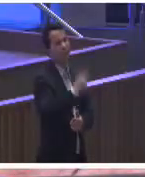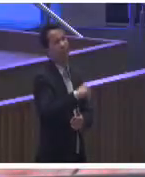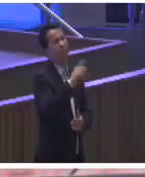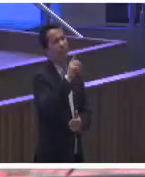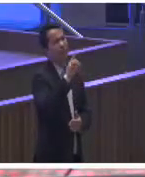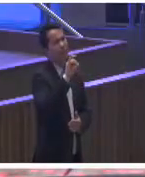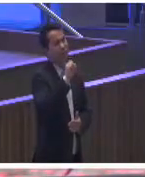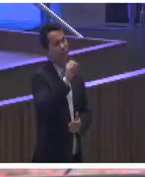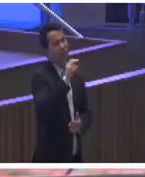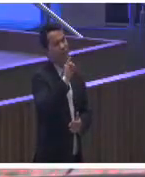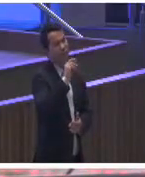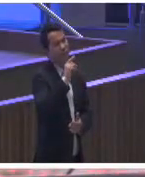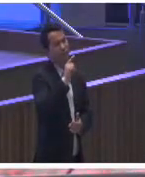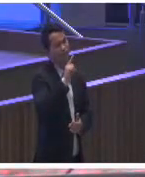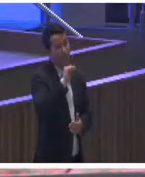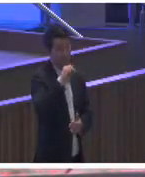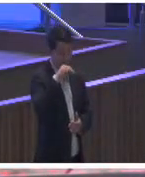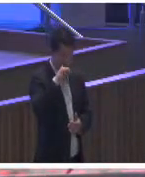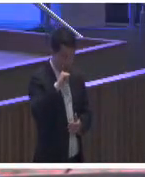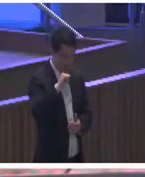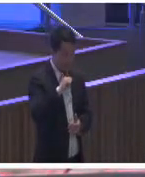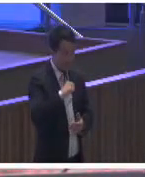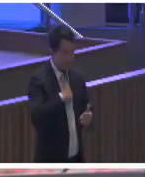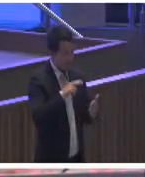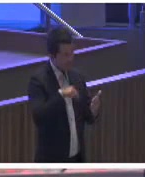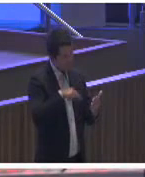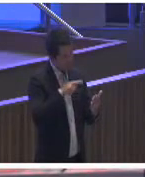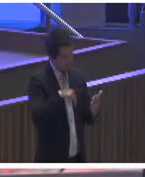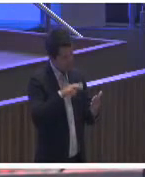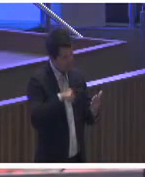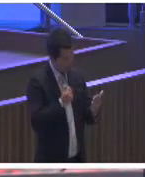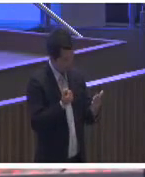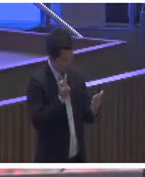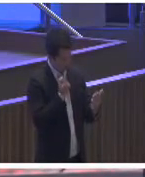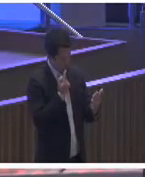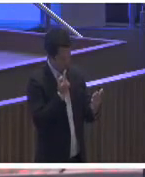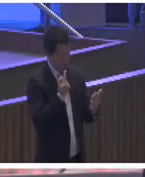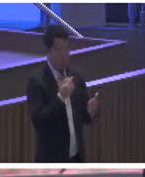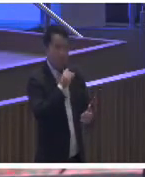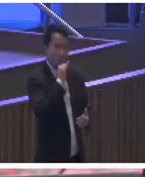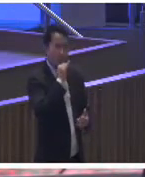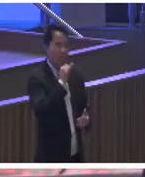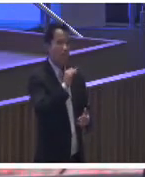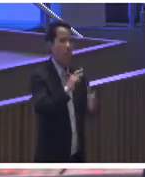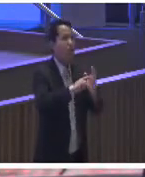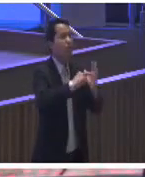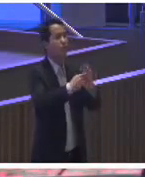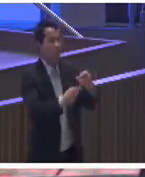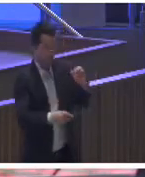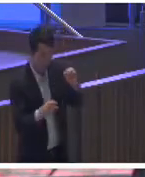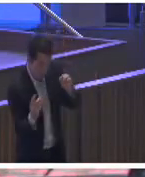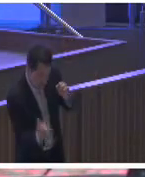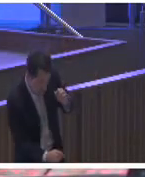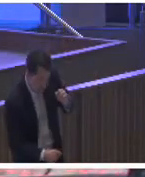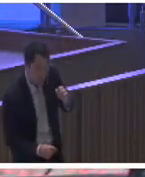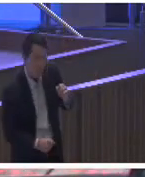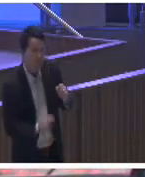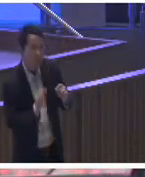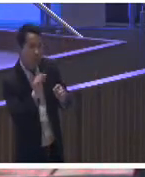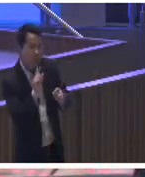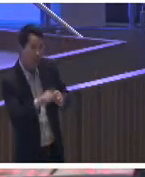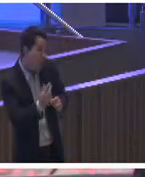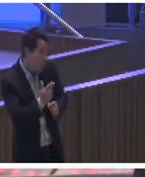e uma das coisas que eu aprendi é que disciplinar é ajudar a formar a pessoa